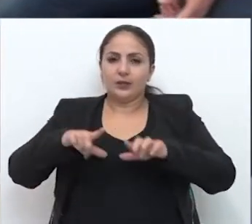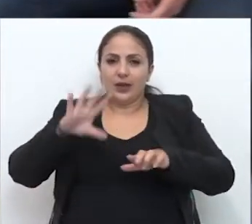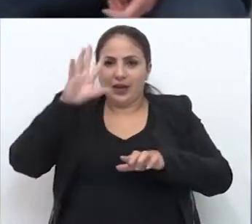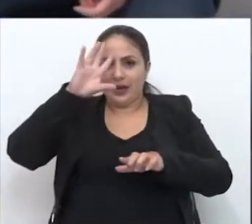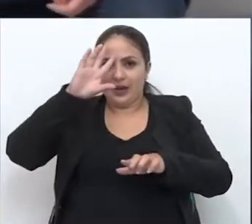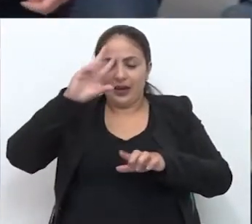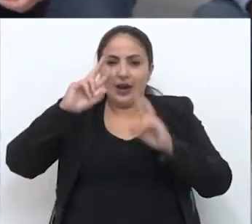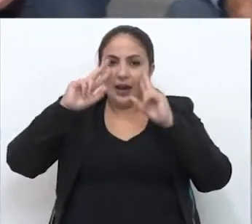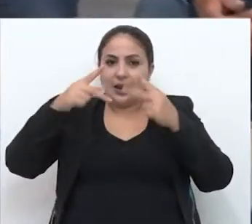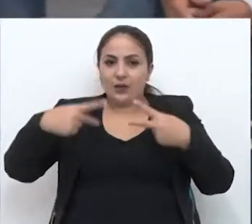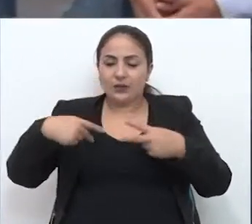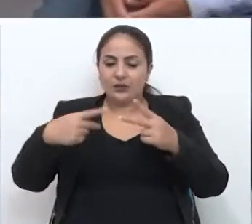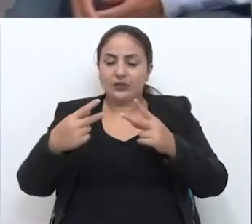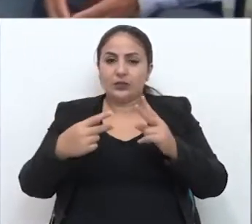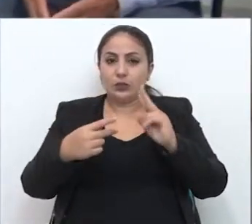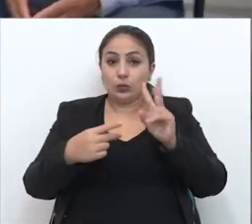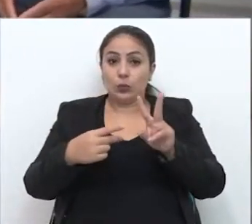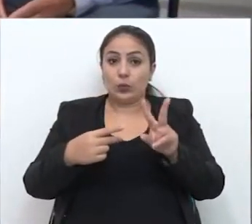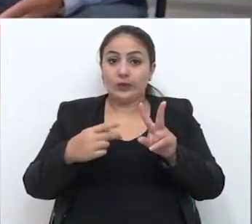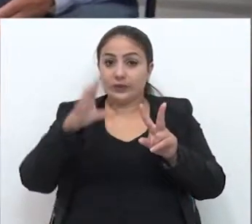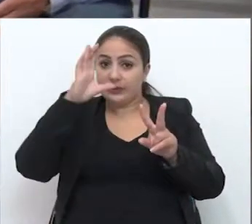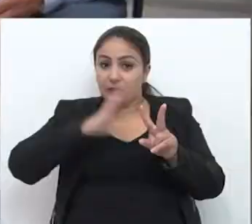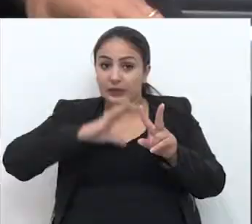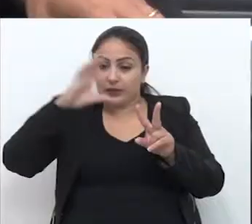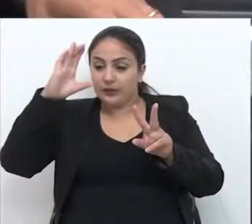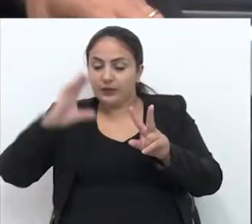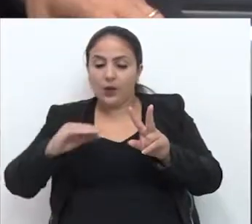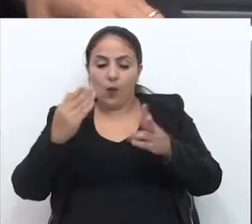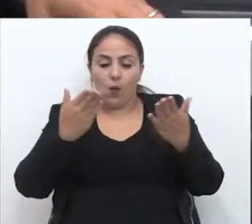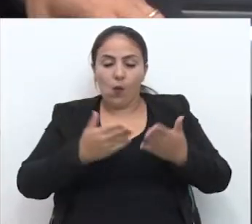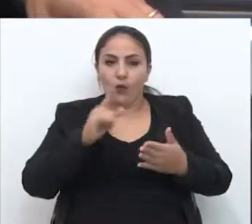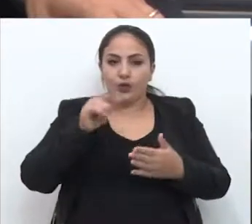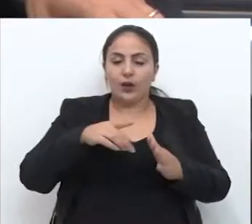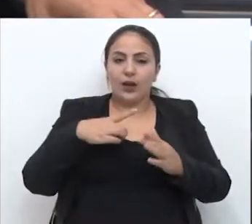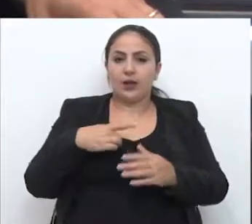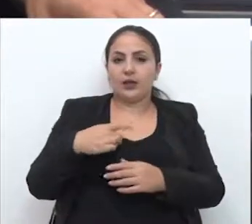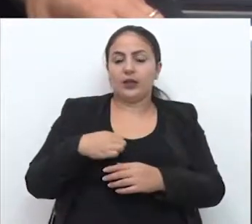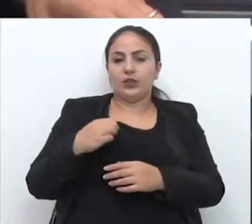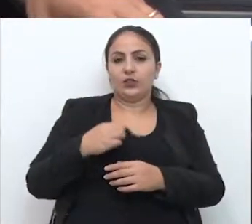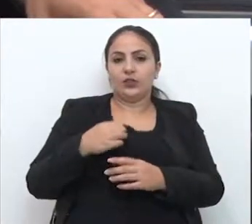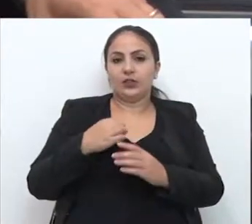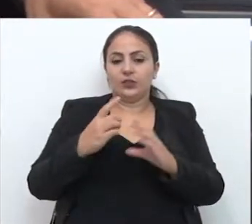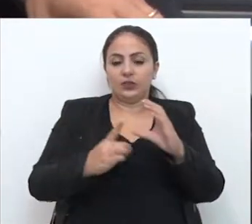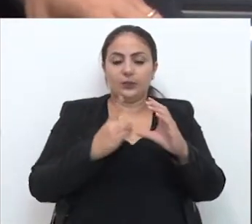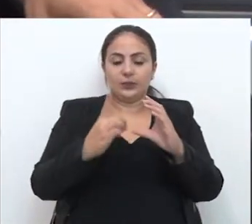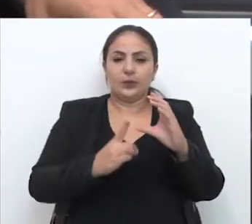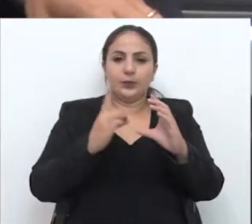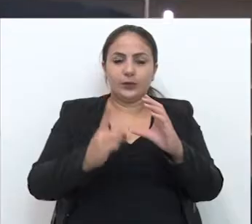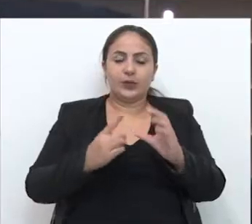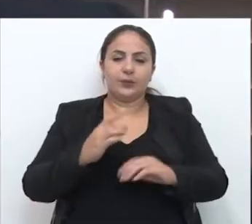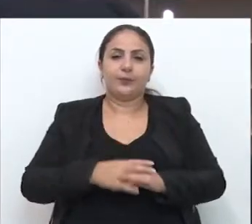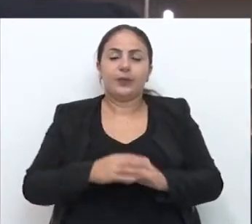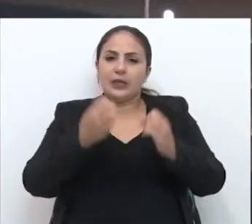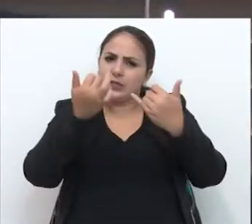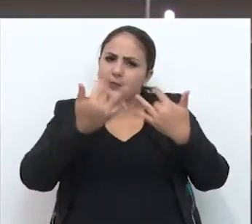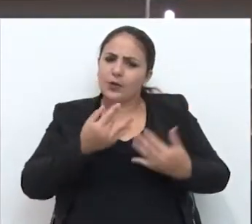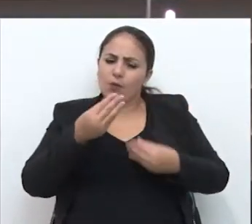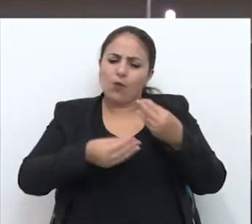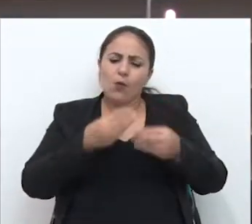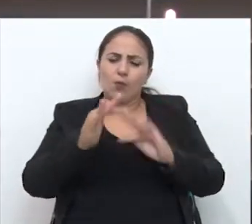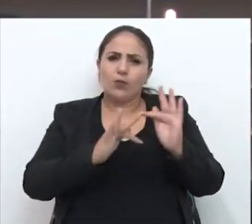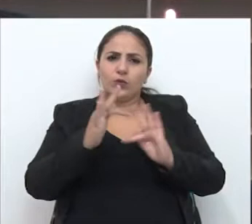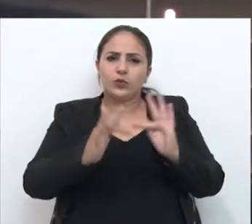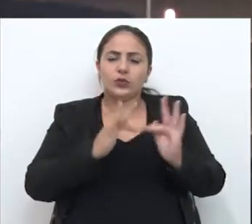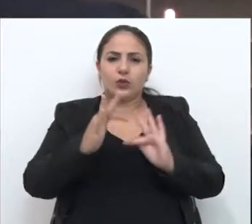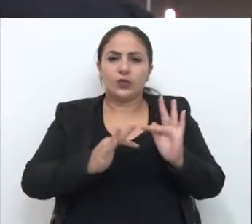o reconhecimento de sua dupla cidadania. Hoje é um dos candidatos ao parlamento e explicou